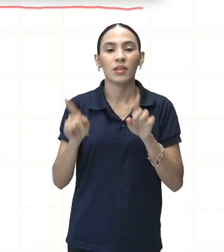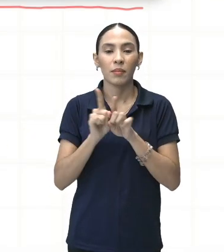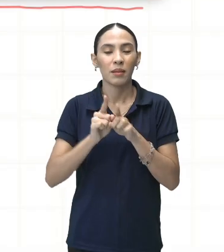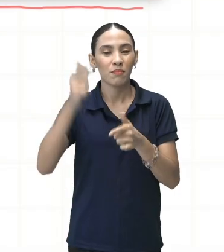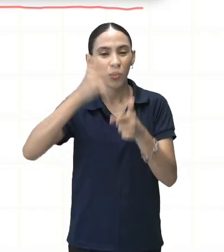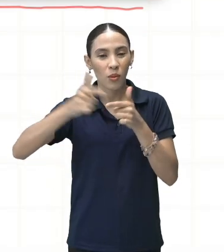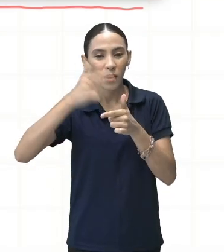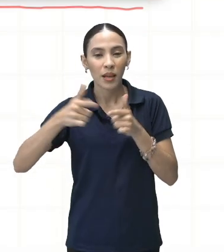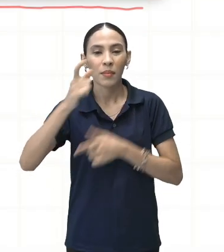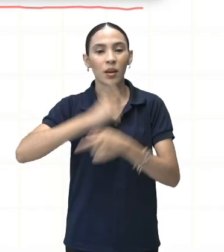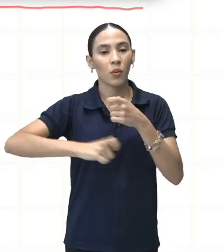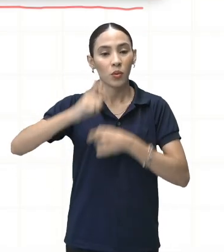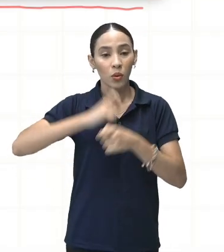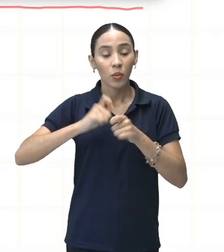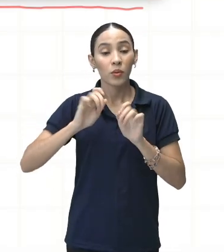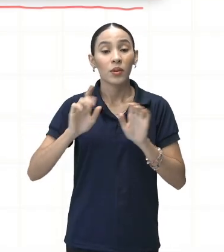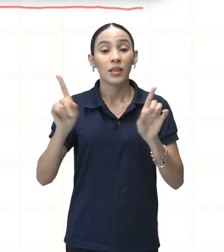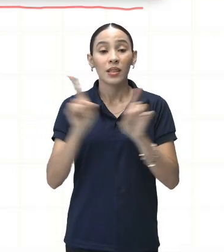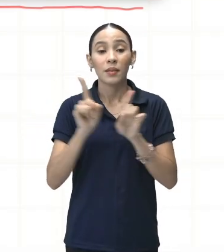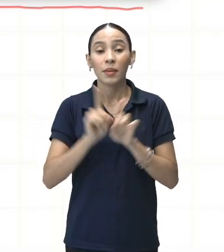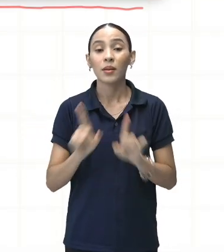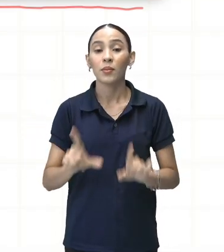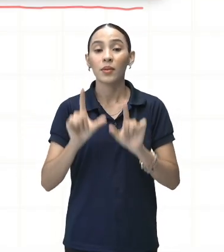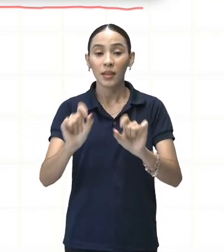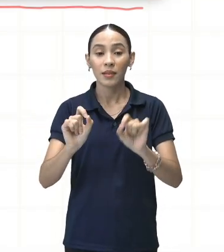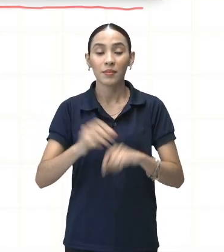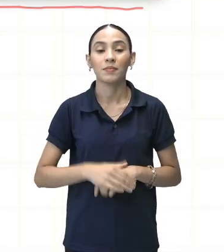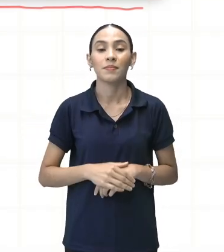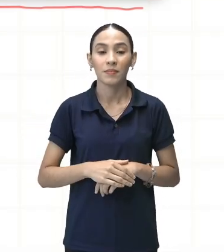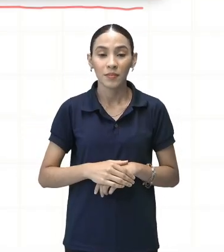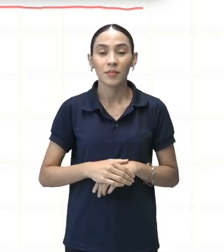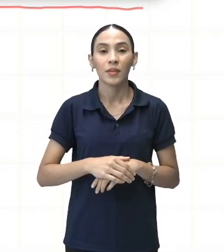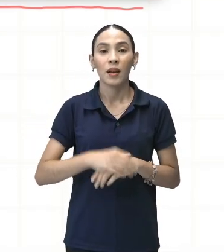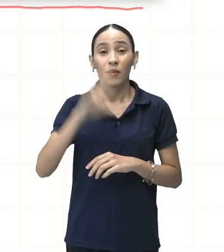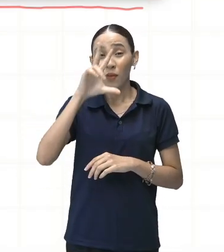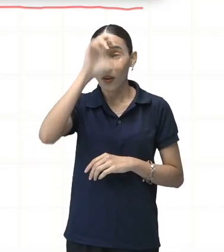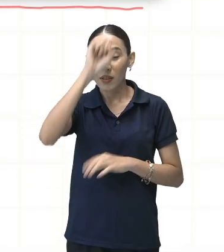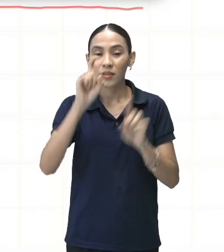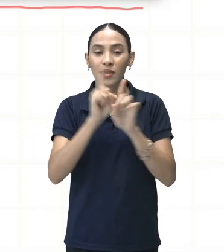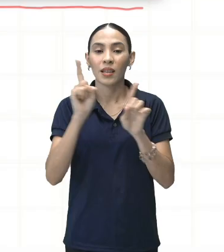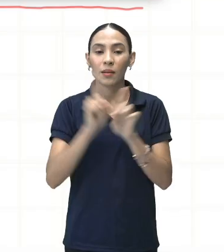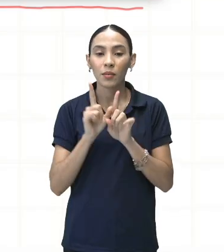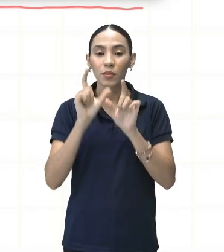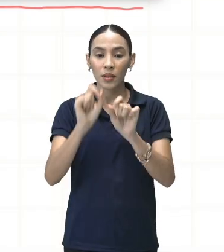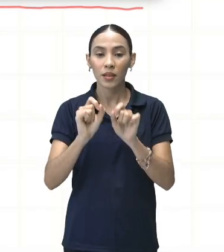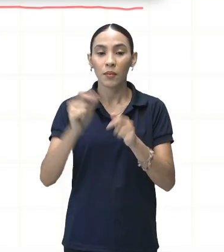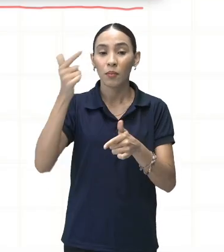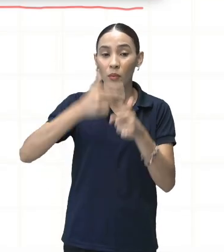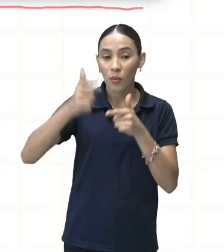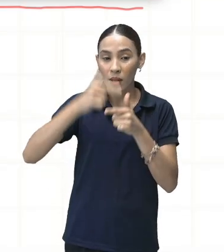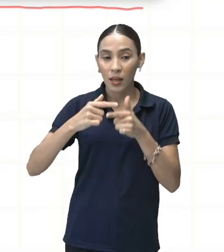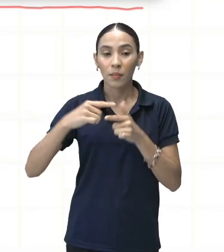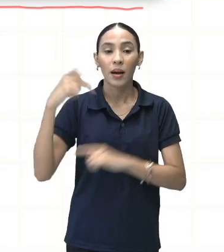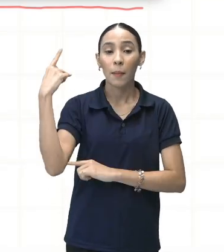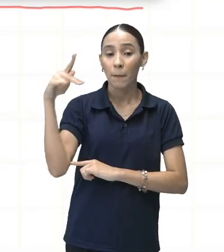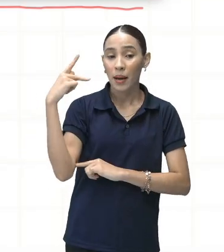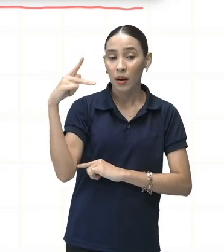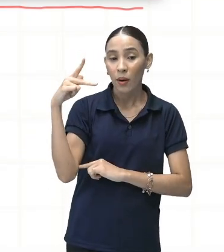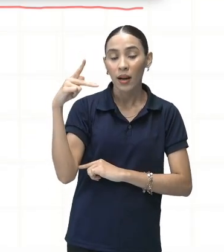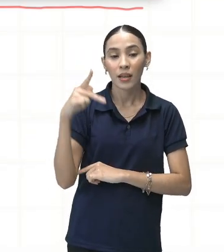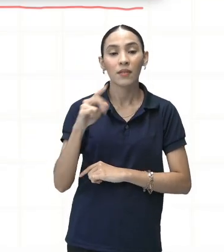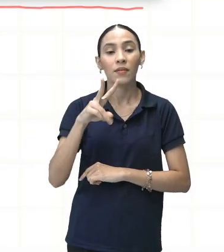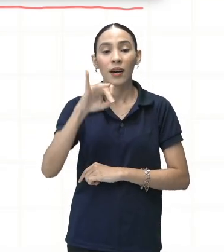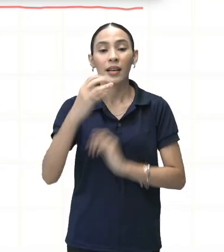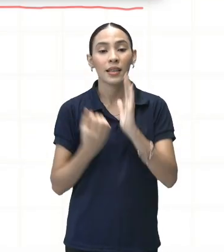estagnação econômica, e também que eram intensificadas pela Guerra do Paraguai, que vai criar